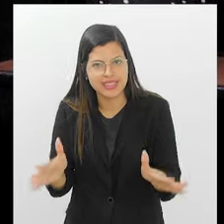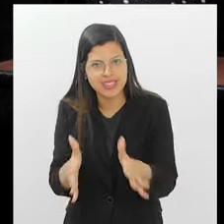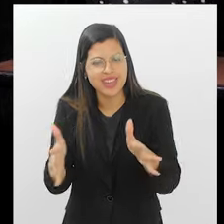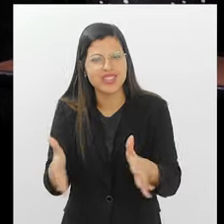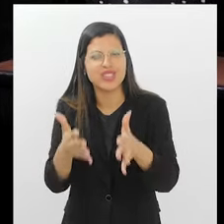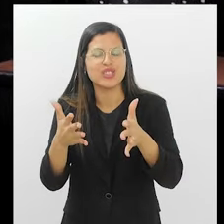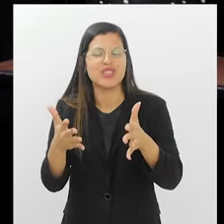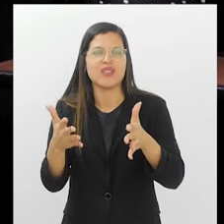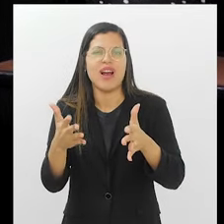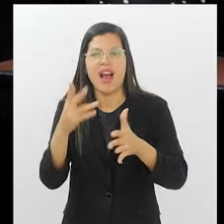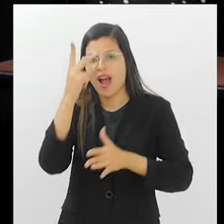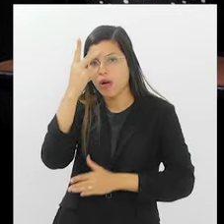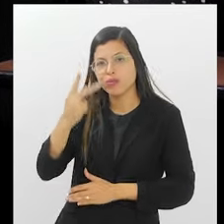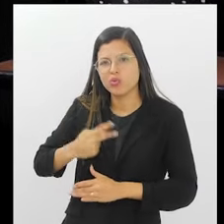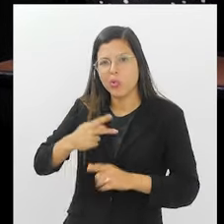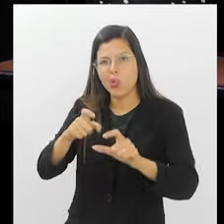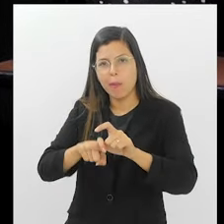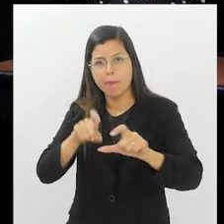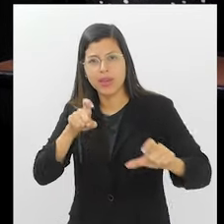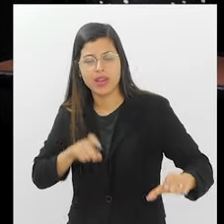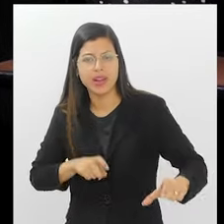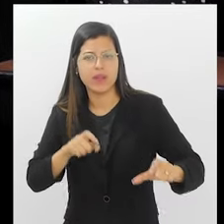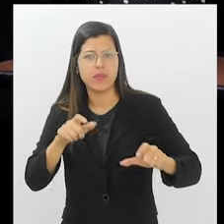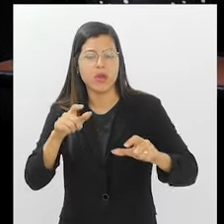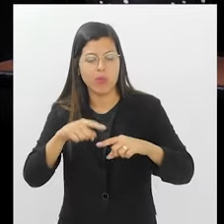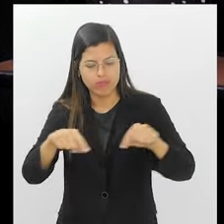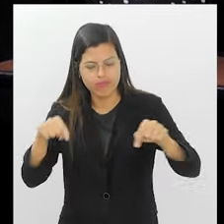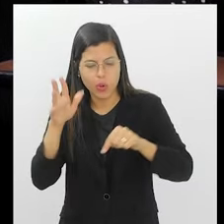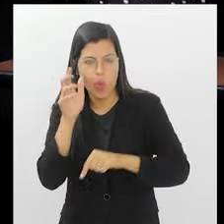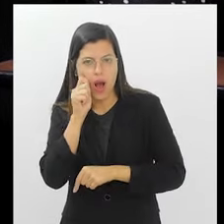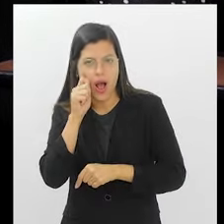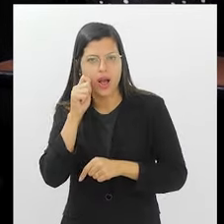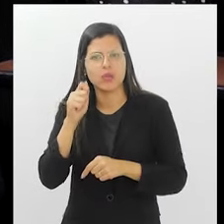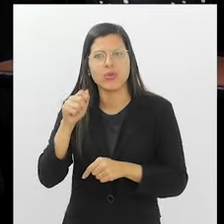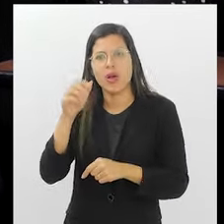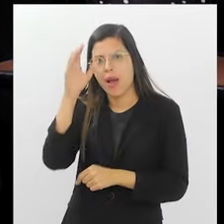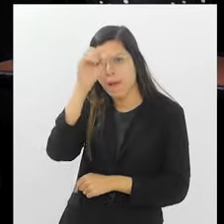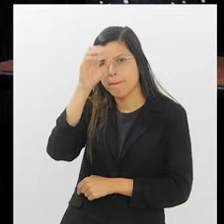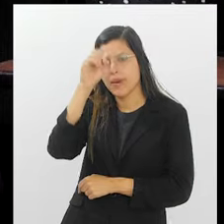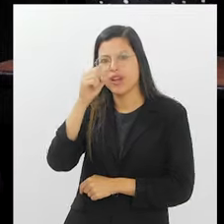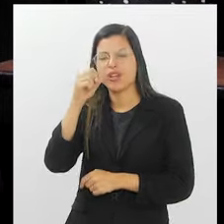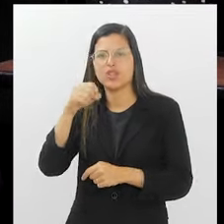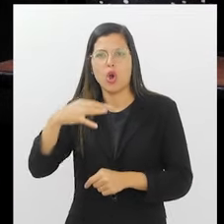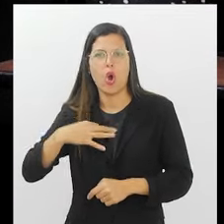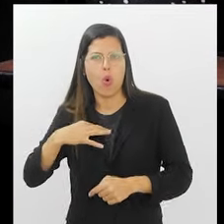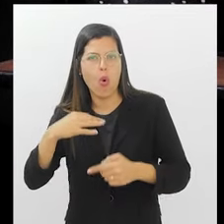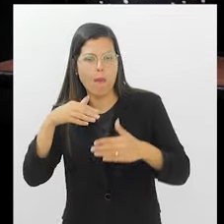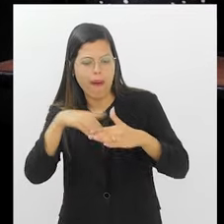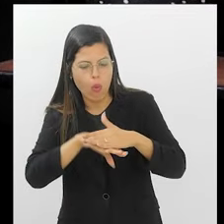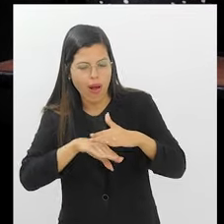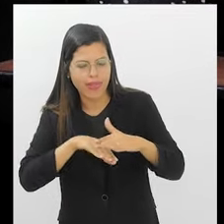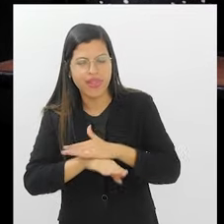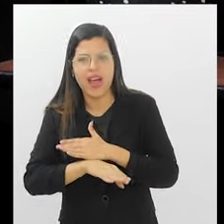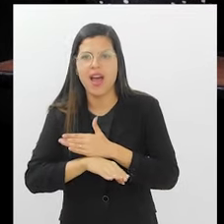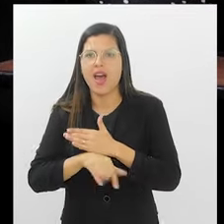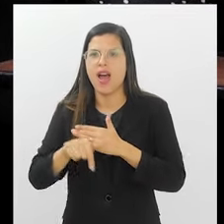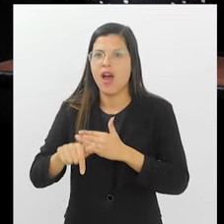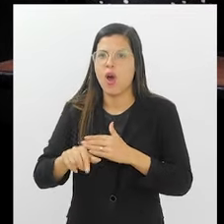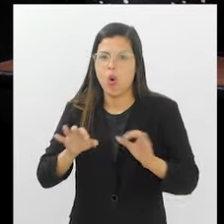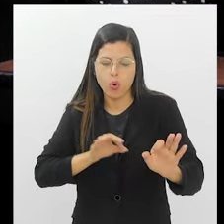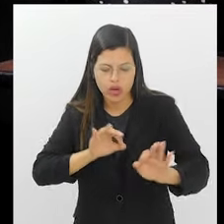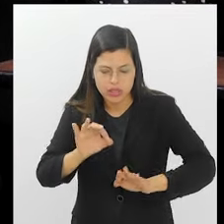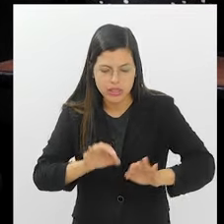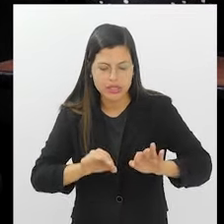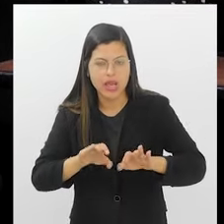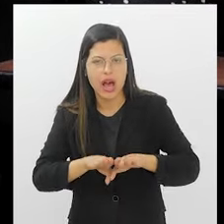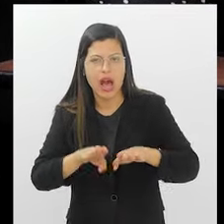para aumentar a autonomia. Então, no quarto, eles aprendem a arrumar sua cama, aprendem a guardar as suas roupas no armário, tá certo? Aprende a arrumar sua roupa,